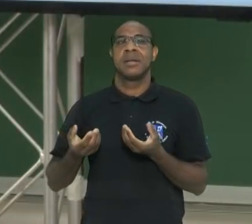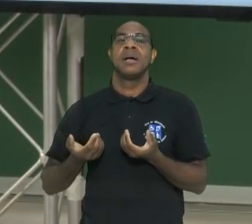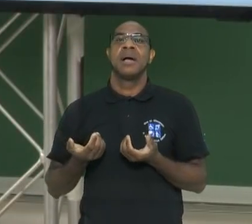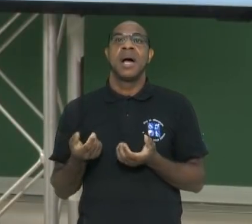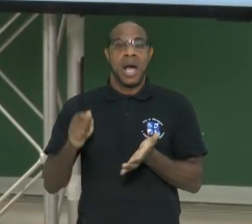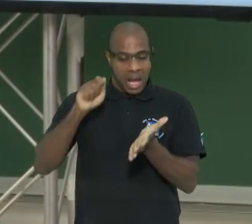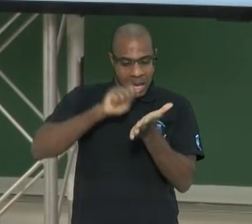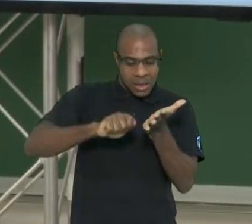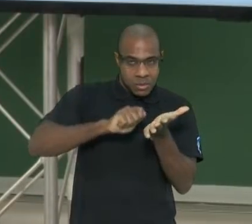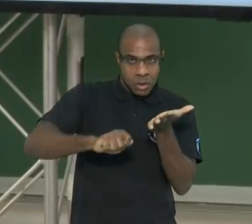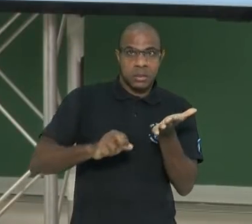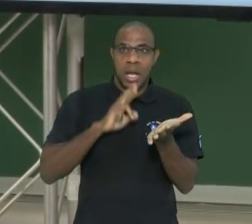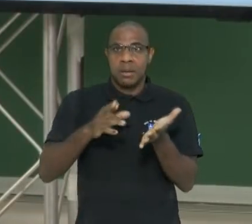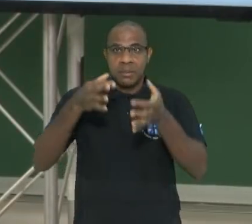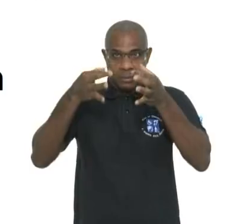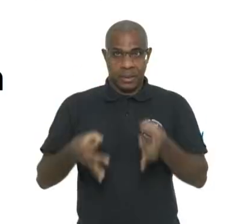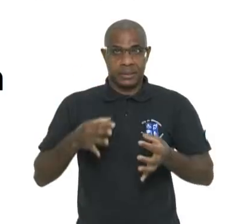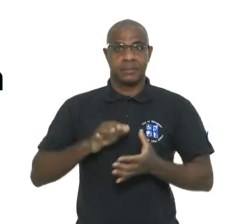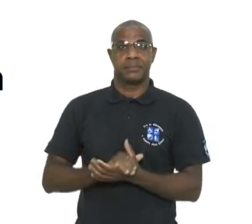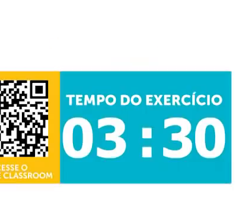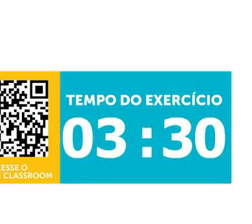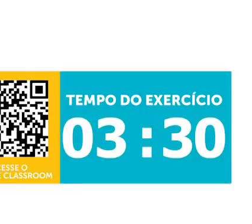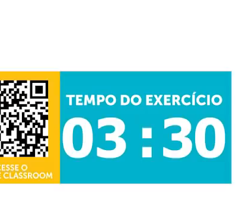caderno a resposta correta.